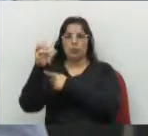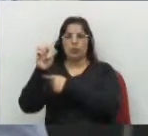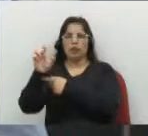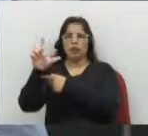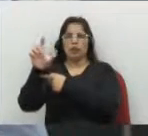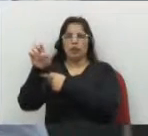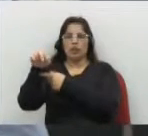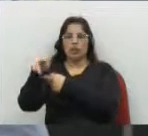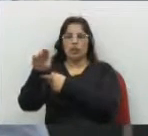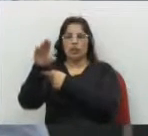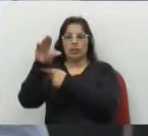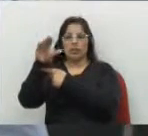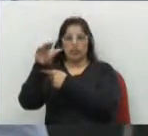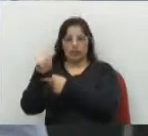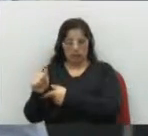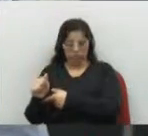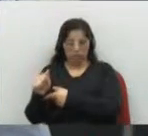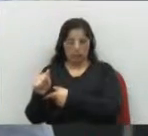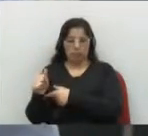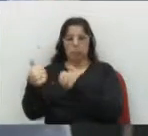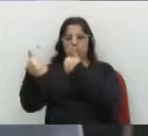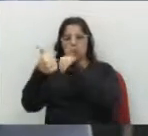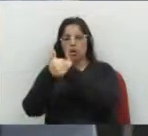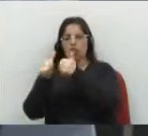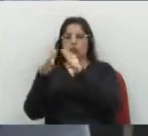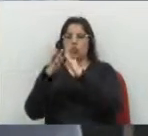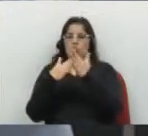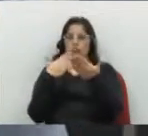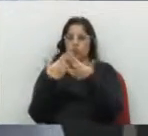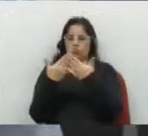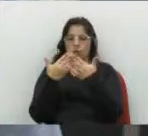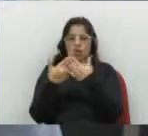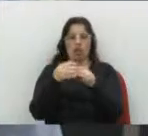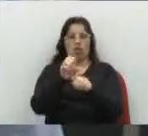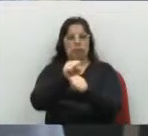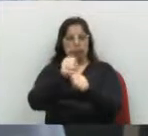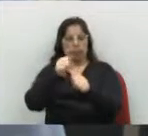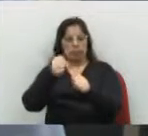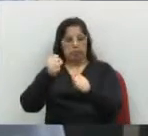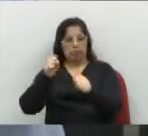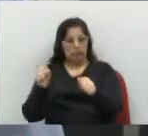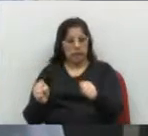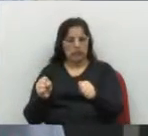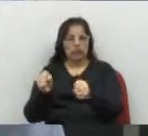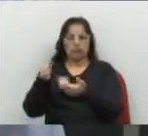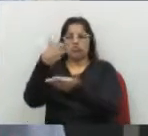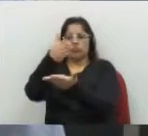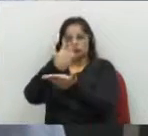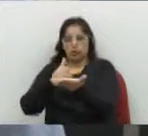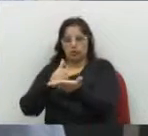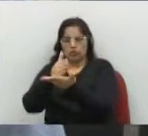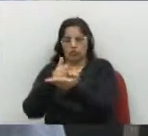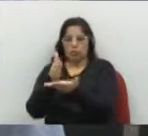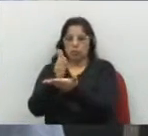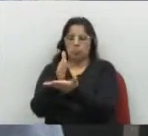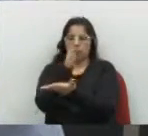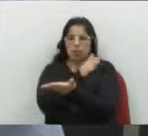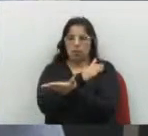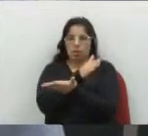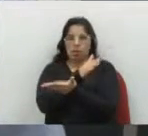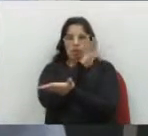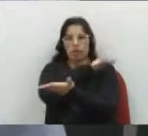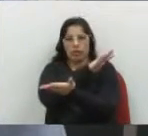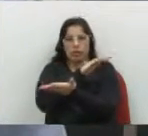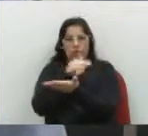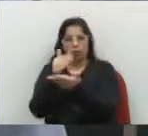com a escola Araci Nogueira. A Araci Nogueira é uma escola muito grande. E foi dividida, creche e escola,